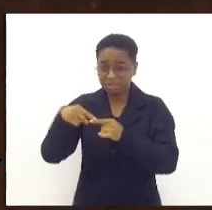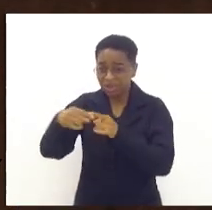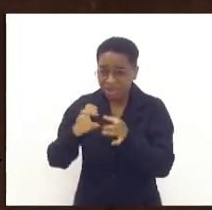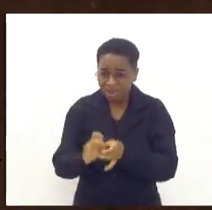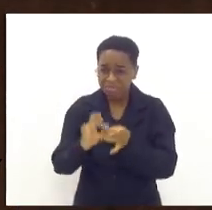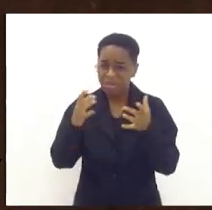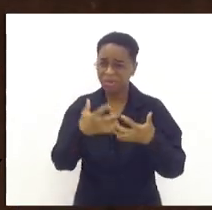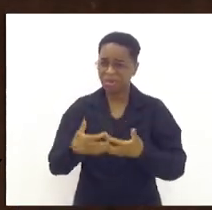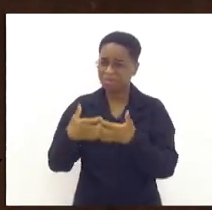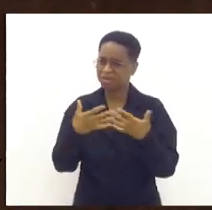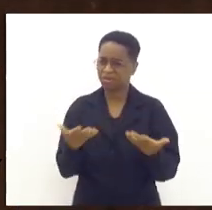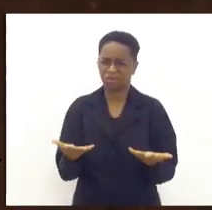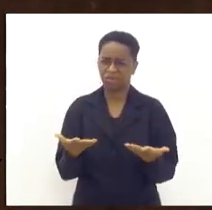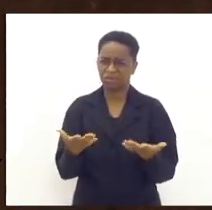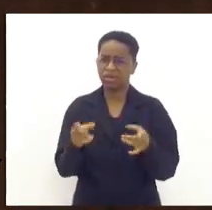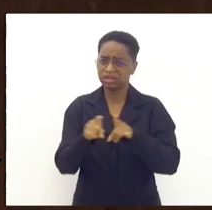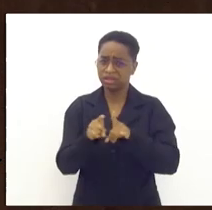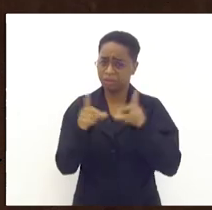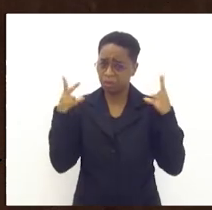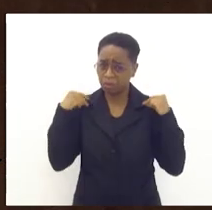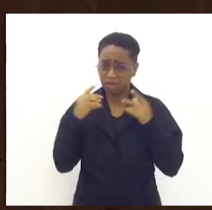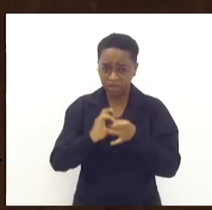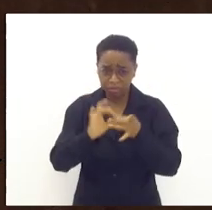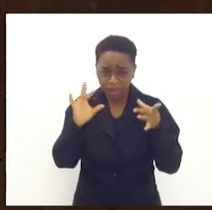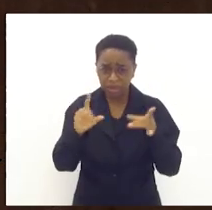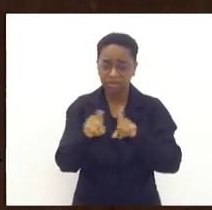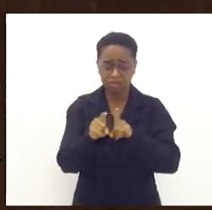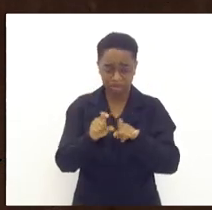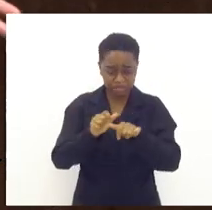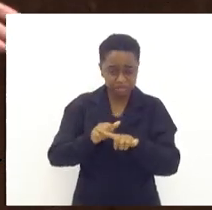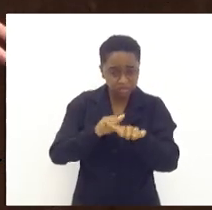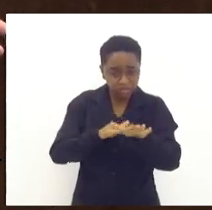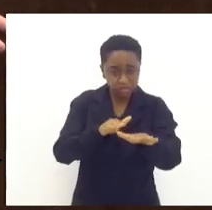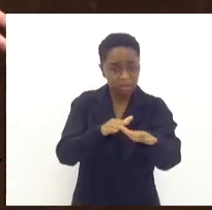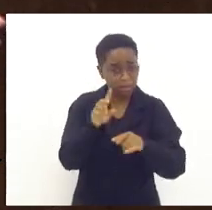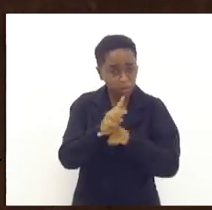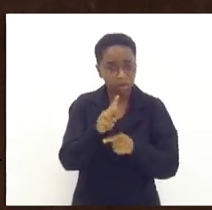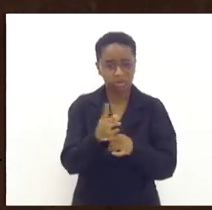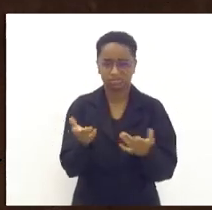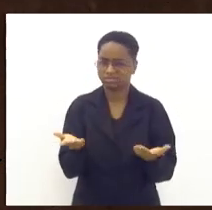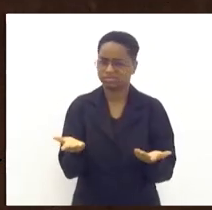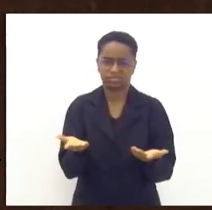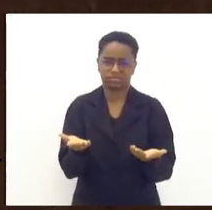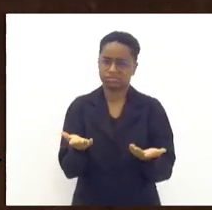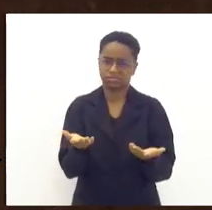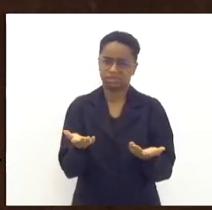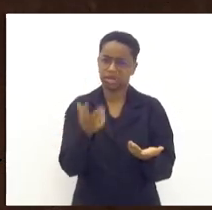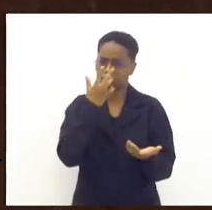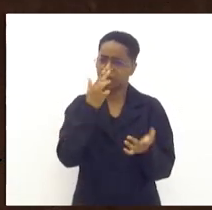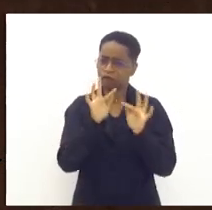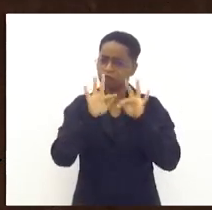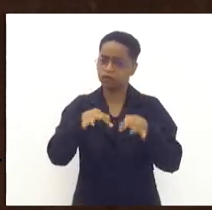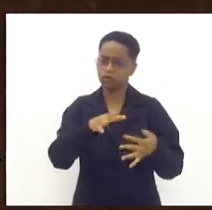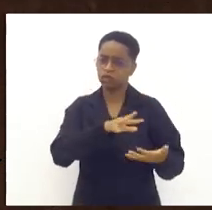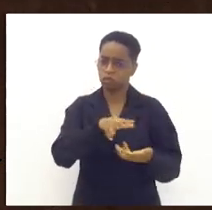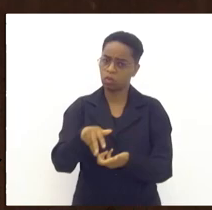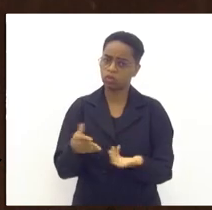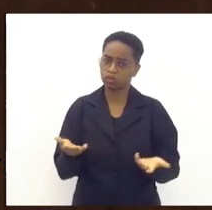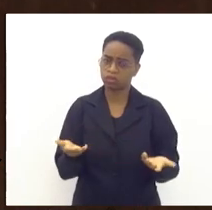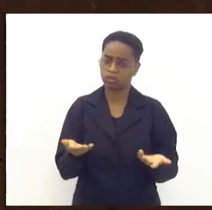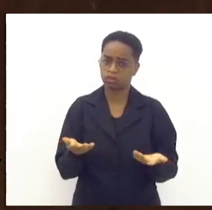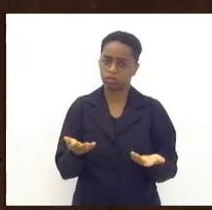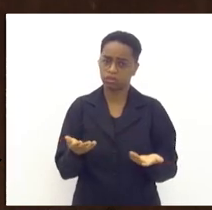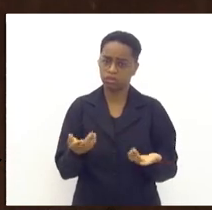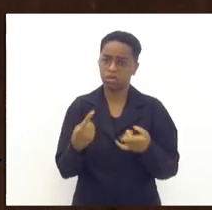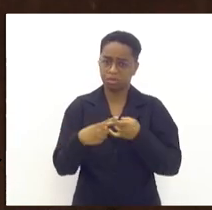libera o caminhão, ainda libera o motorista do caminhão. E ainda dá escolta. Ainda dá escolta. Nós estamos no fim do mundo. Essas coisas, Luiz